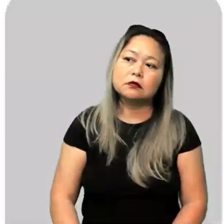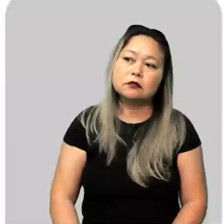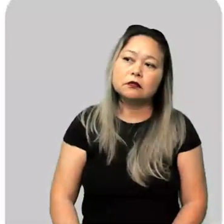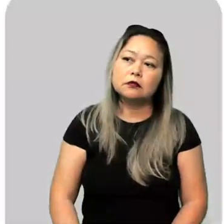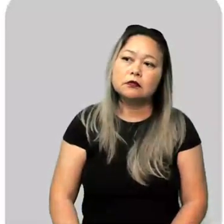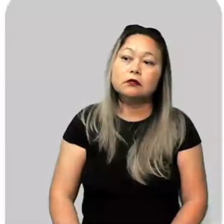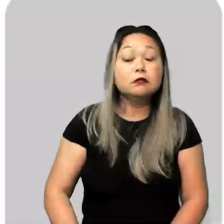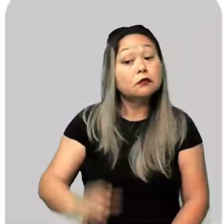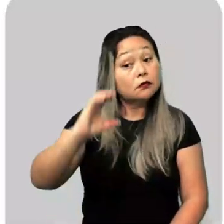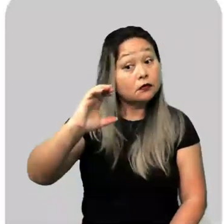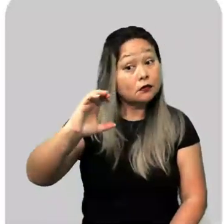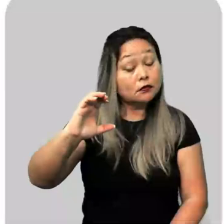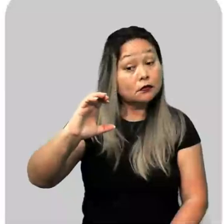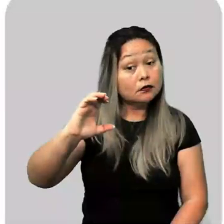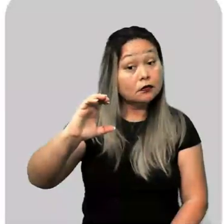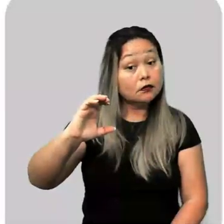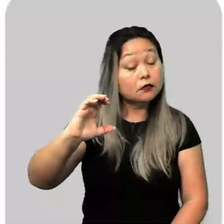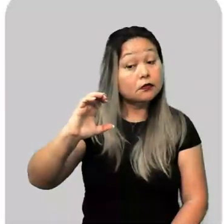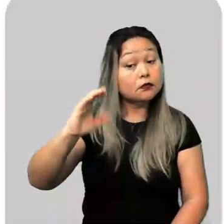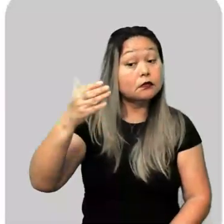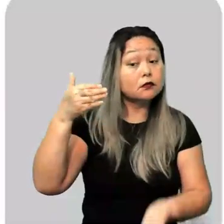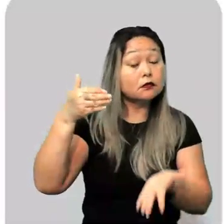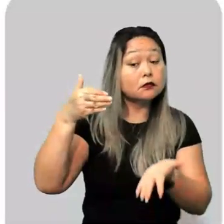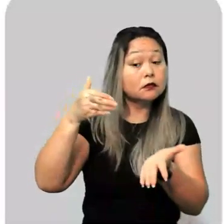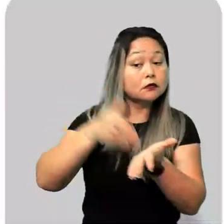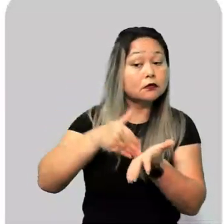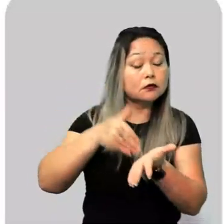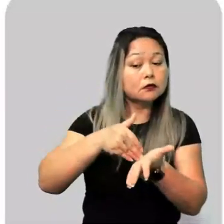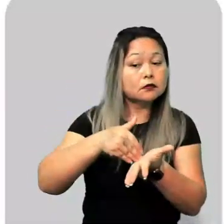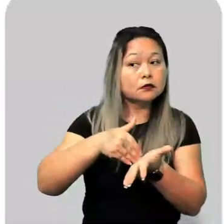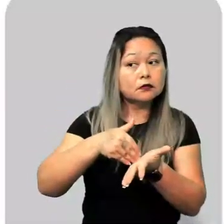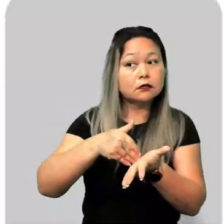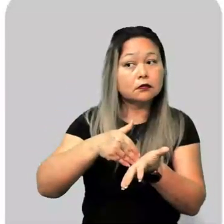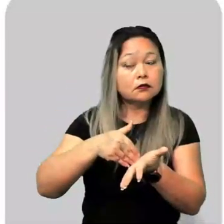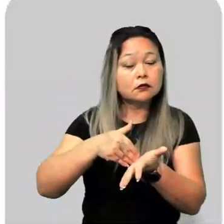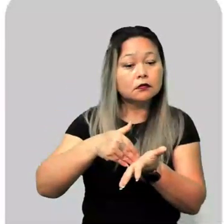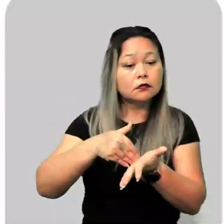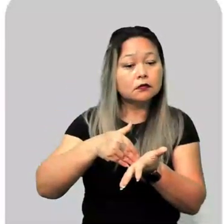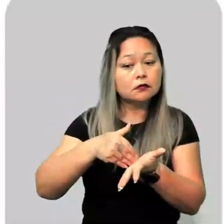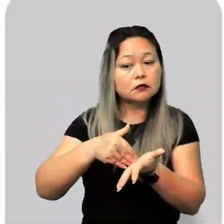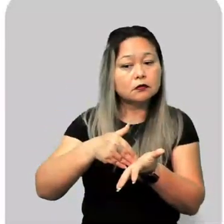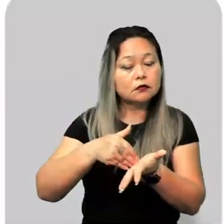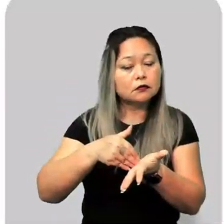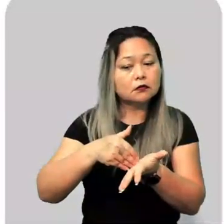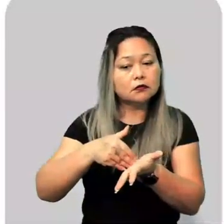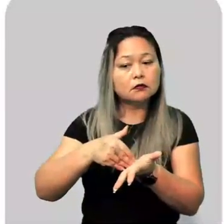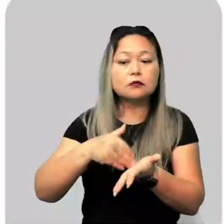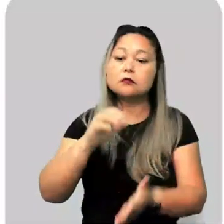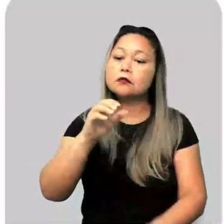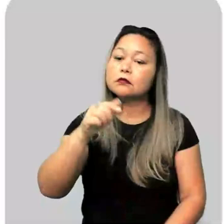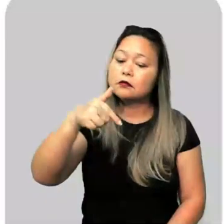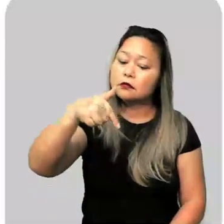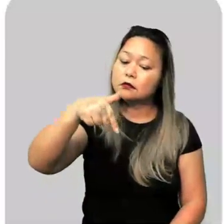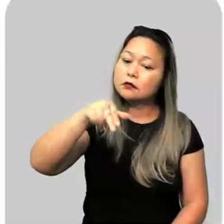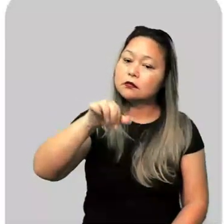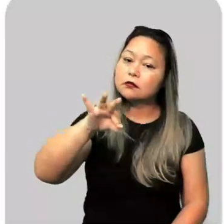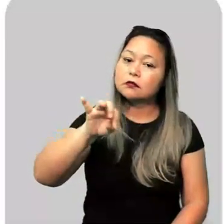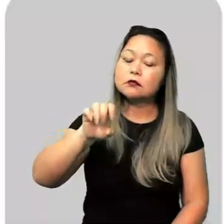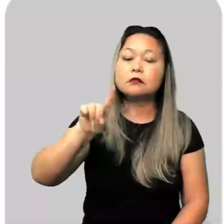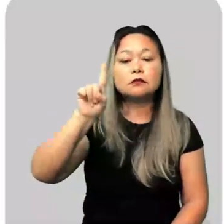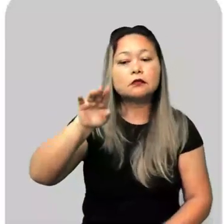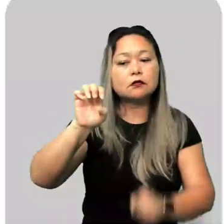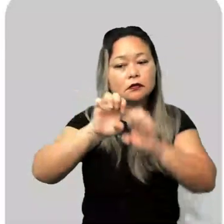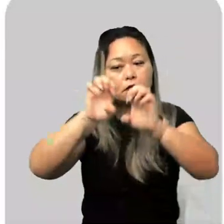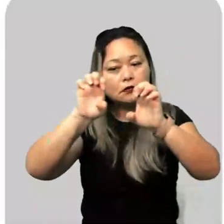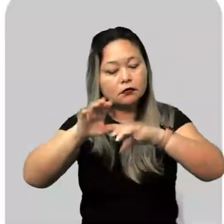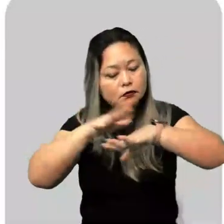É o C mesmo, né? Reserva aí. E, por último, nós temos qual é o último? A quitina, se eu não me engano, né? E aí,